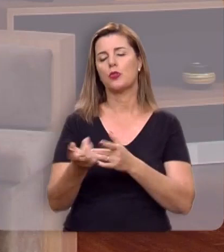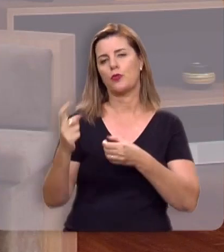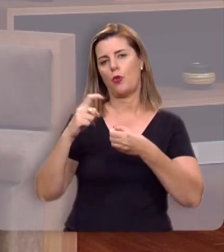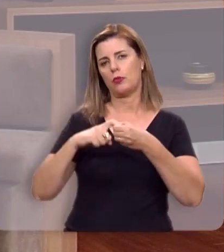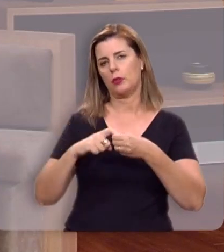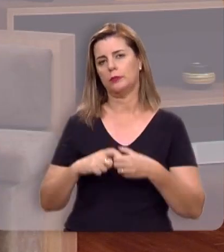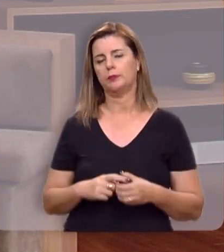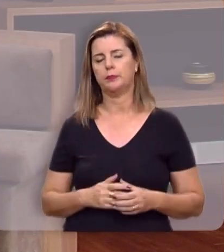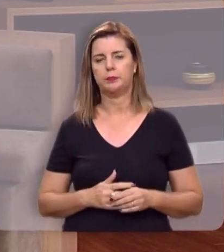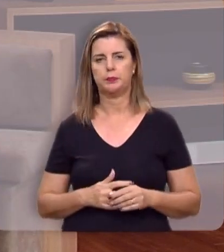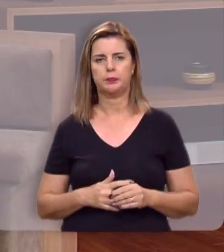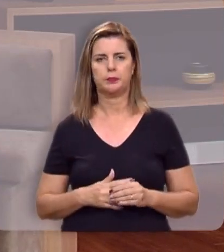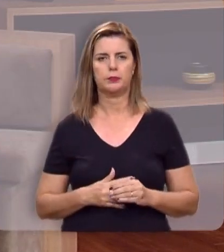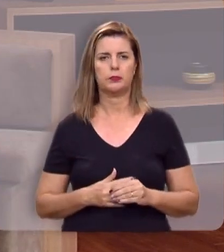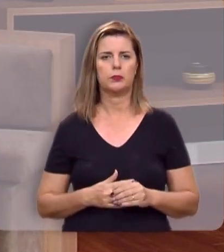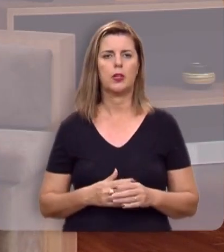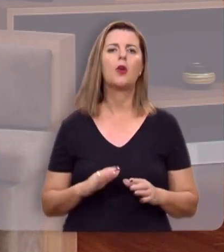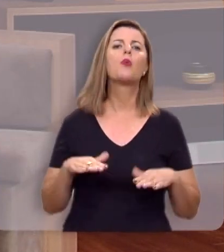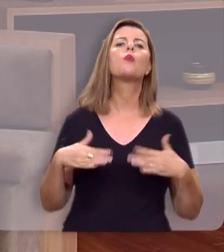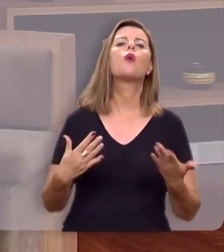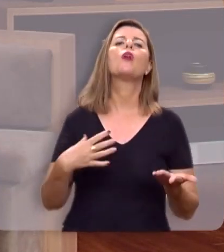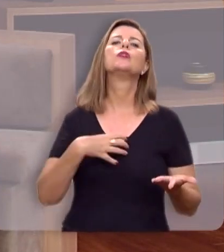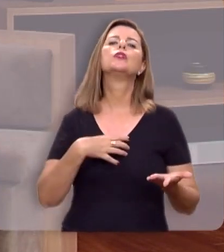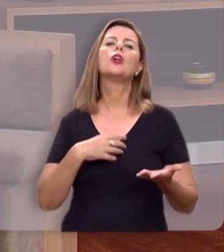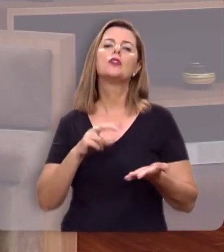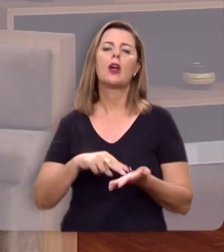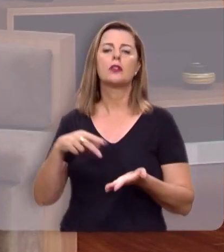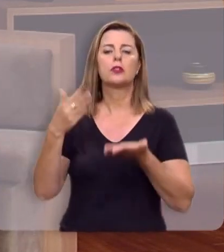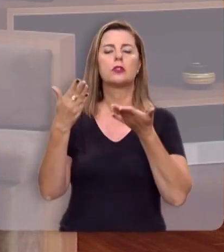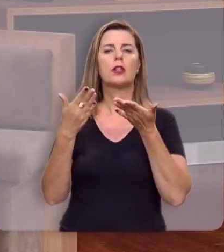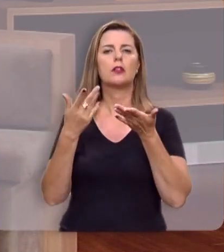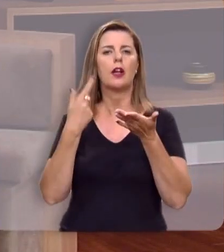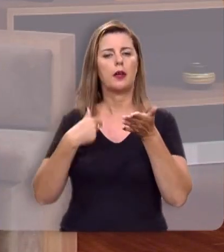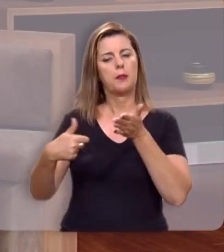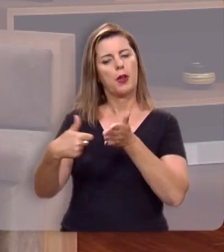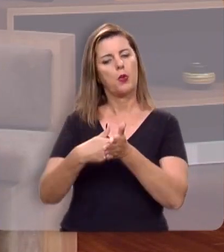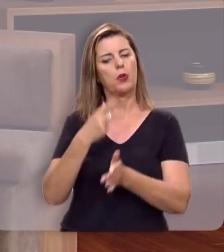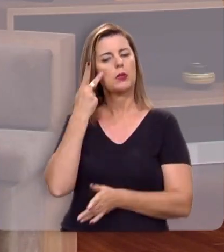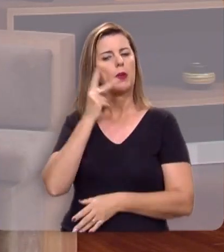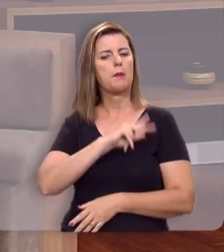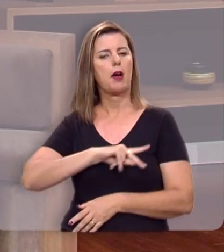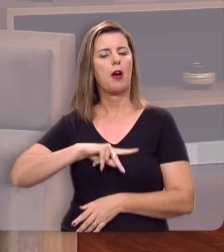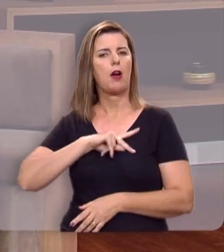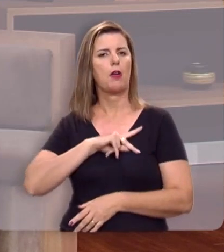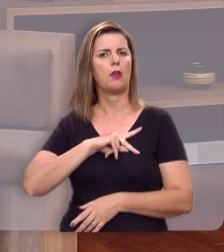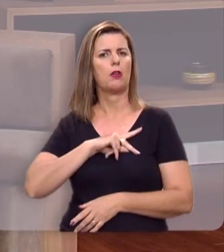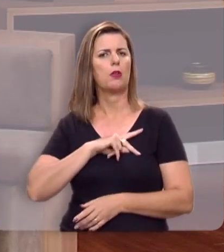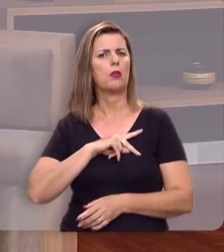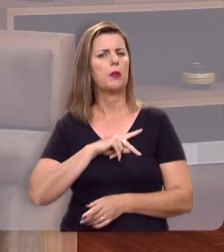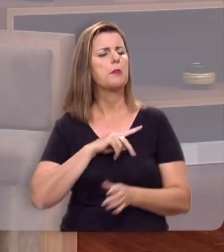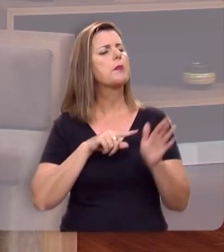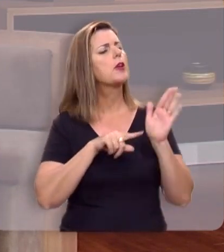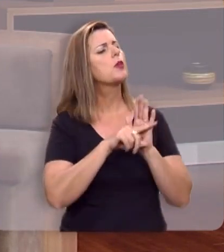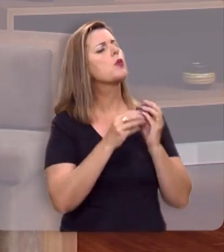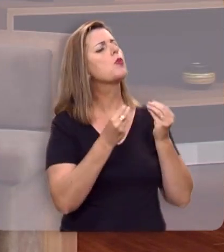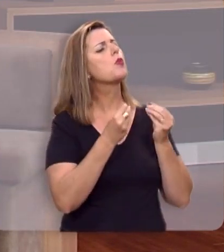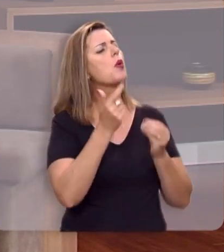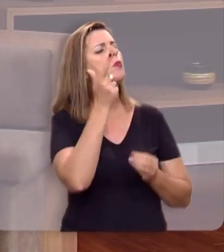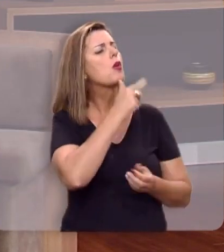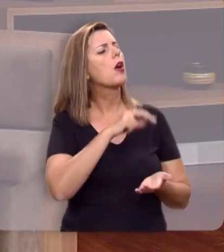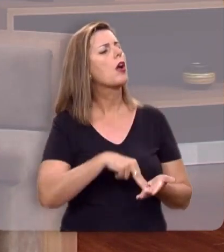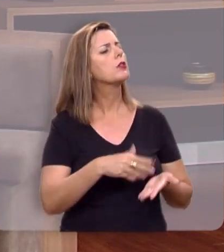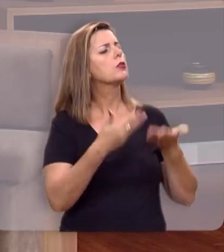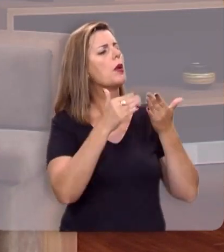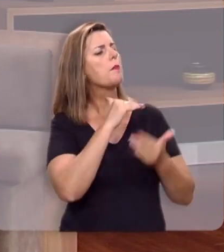voltar. De que maneira vai ressuscitar? É a pergunta que foi feita a Paulo. Mas alguém dirá: como ressuscita os